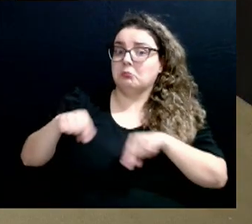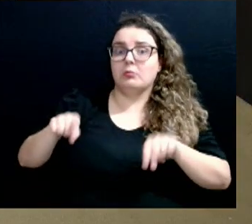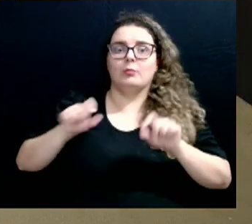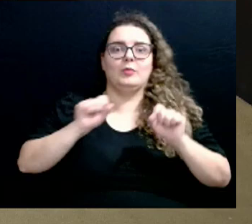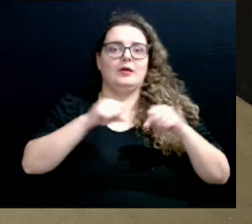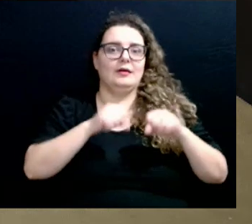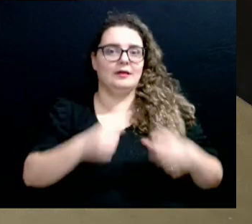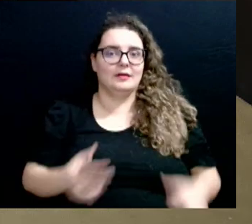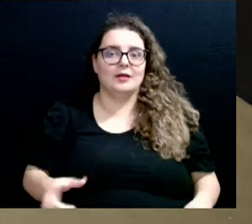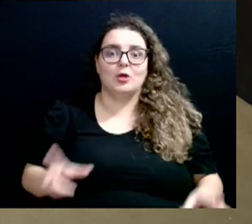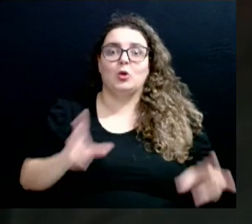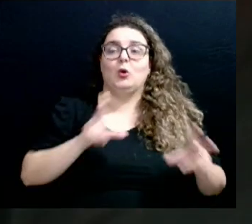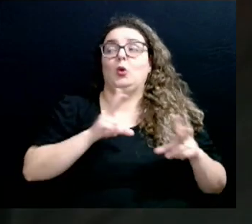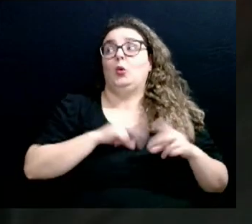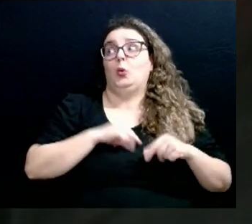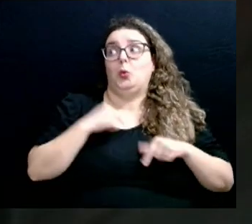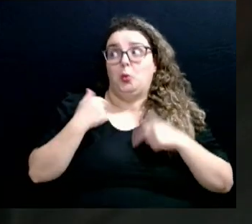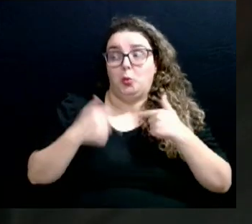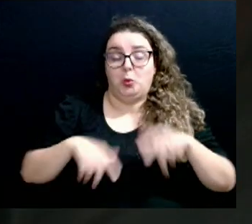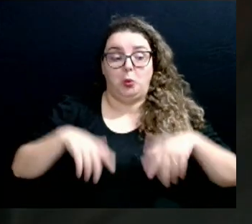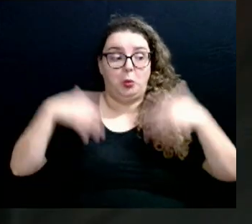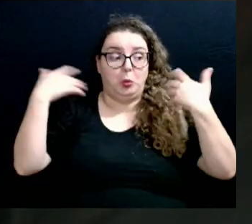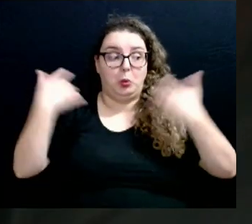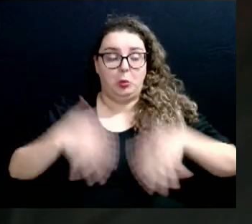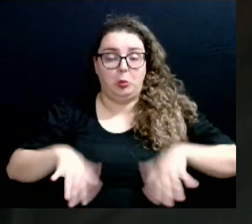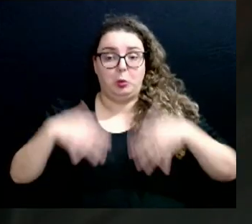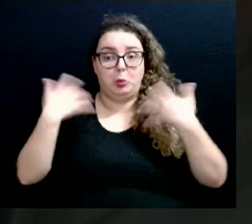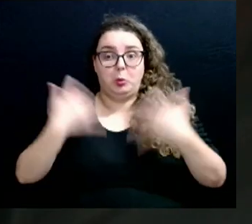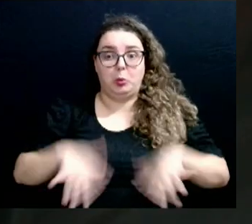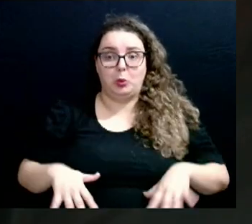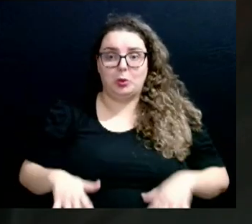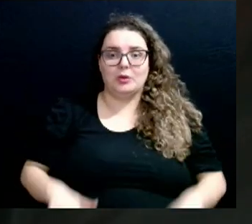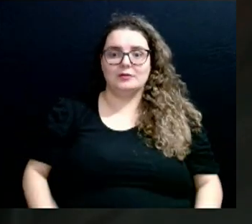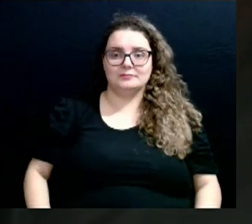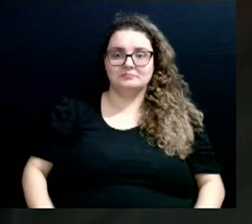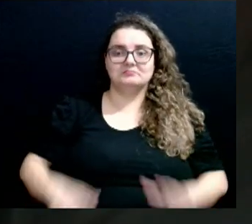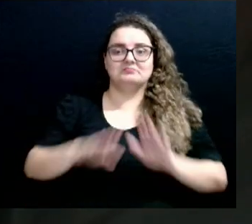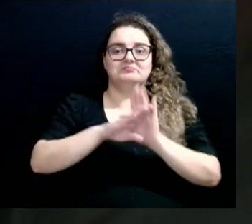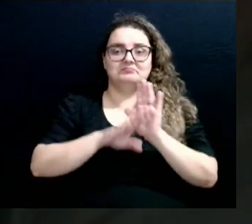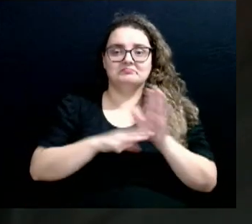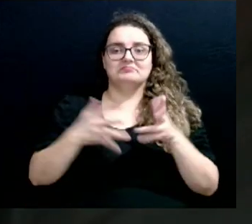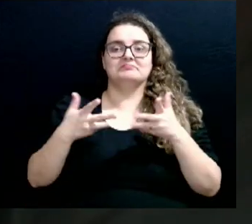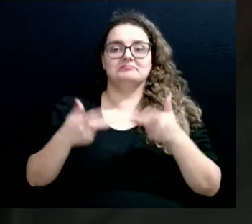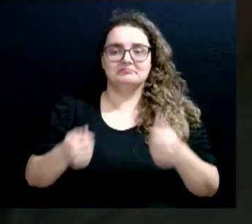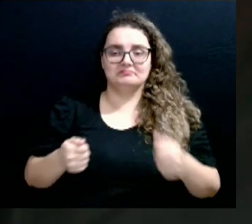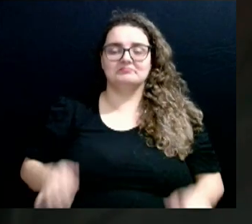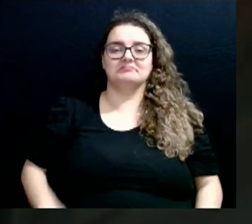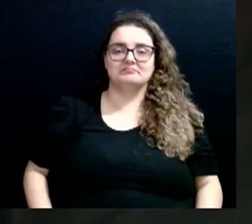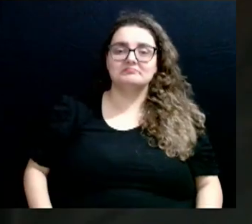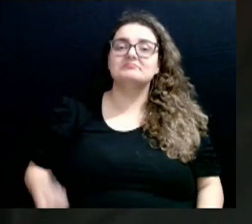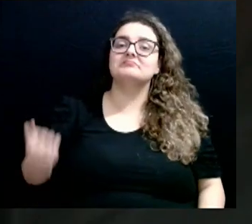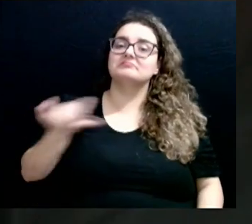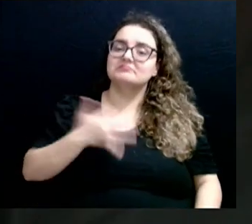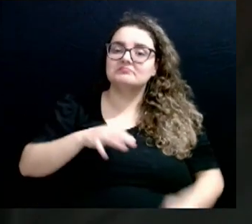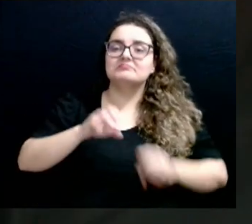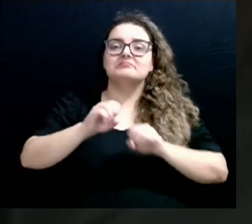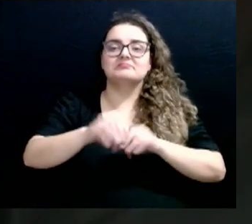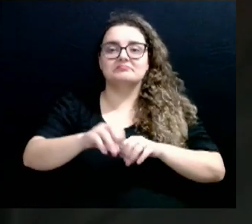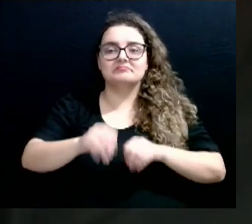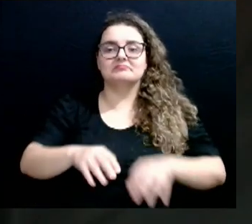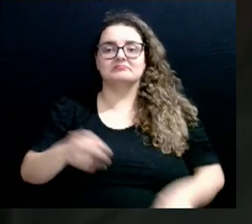que trabalho! Olha, que programa de hoje, maravilhoso, quanto ensinamento,